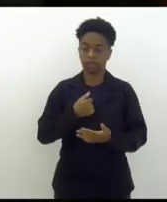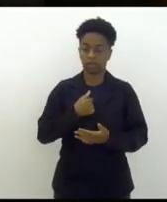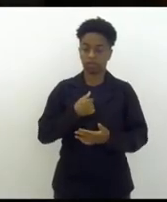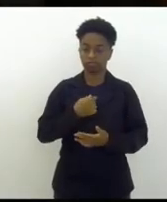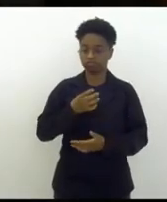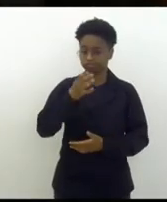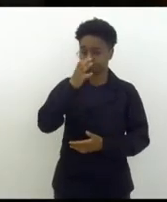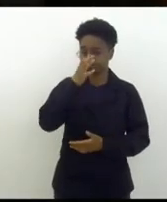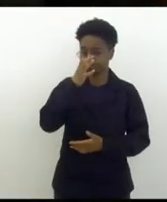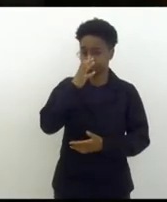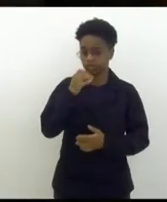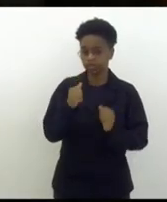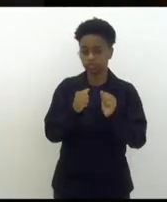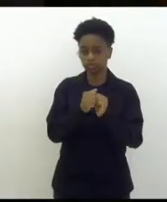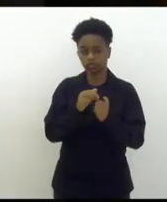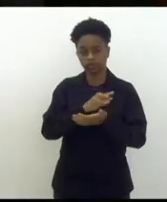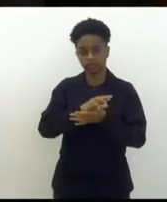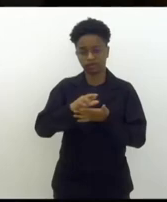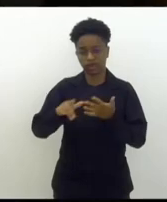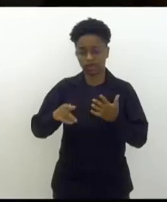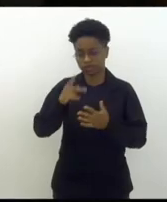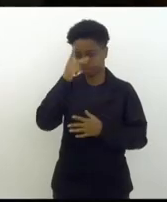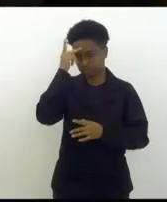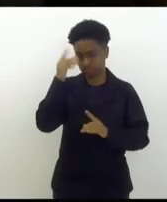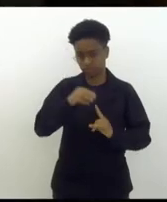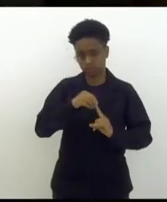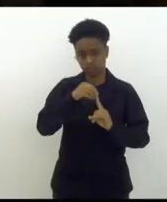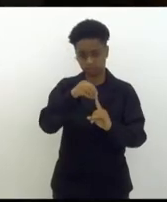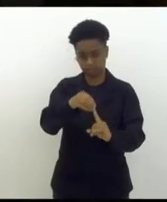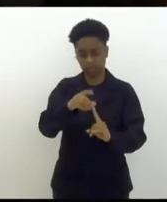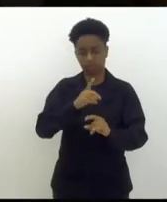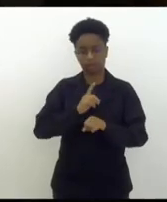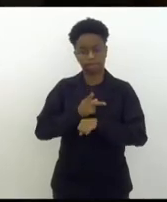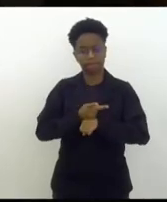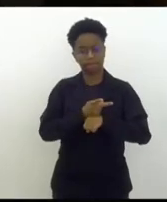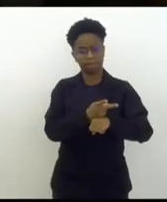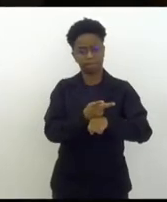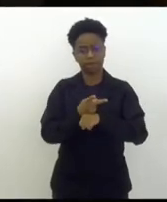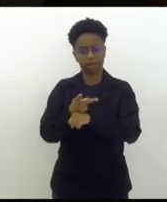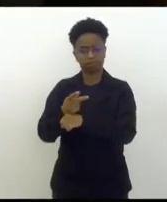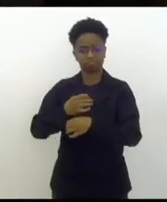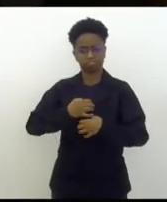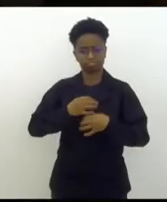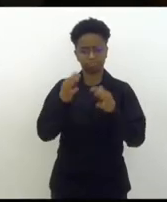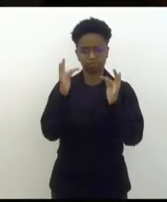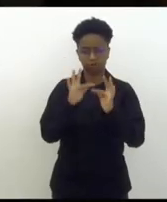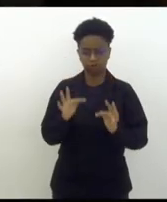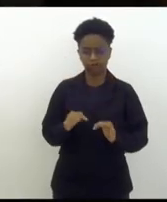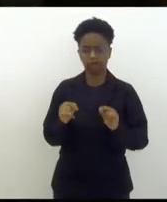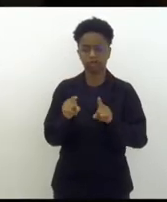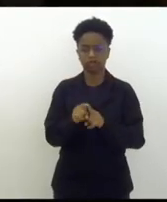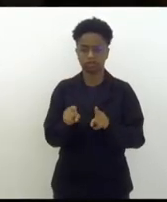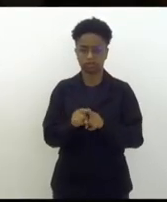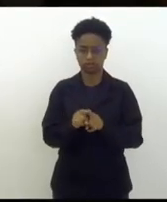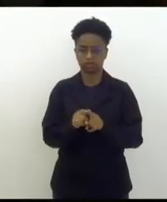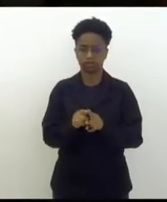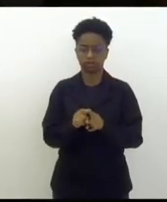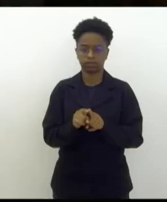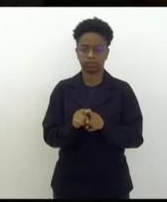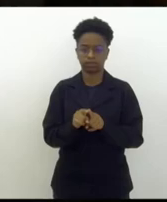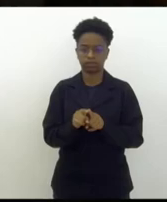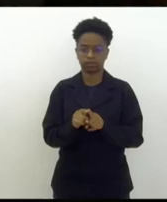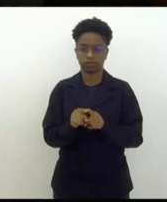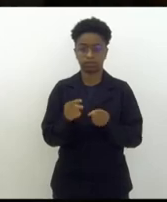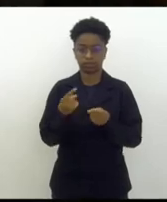muitas e muitos indicados as premiações devidas é muito feliz muito contemplada por conta